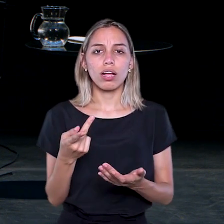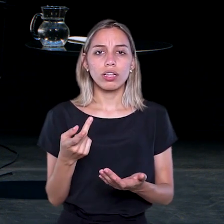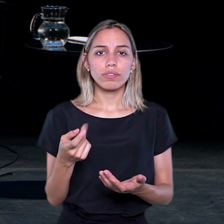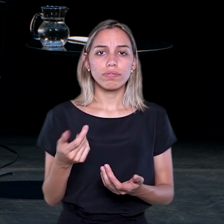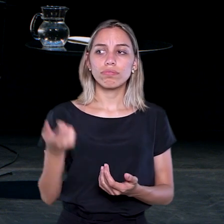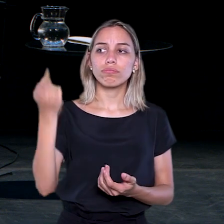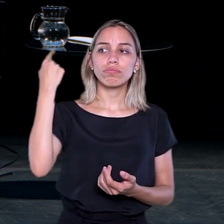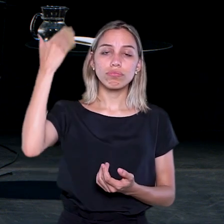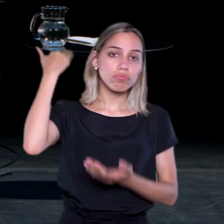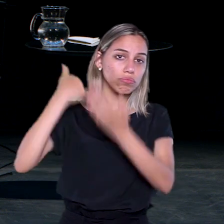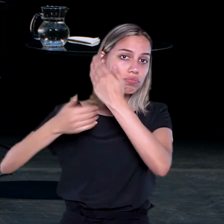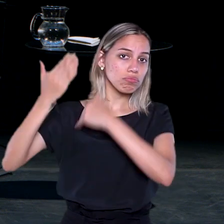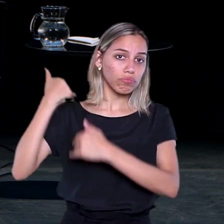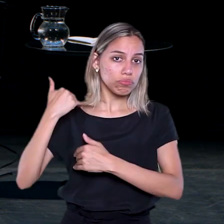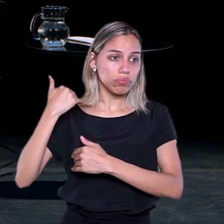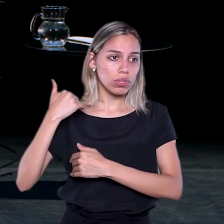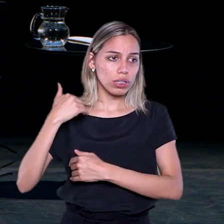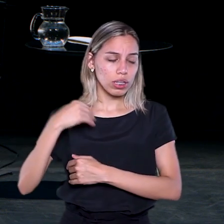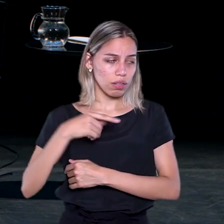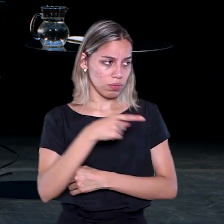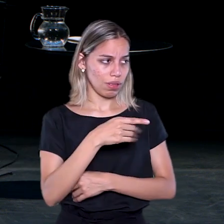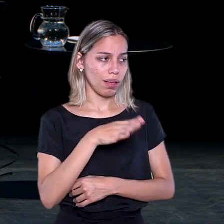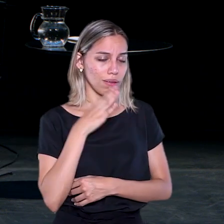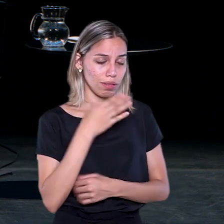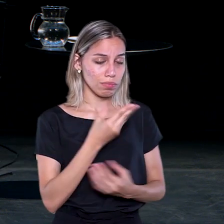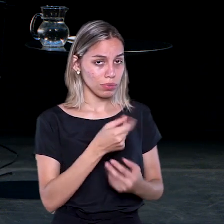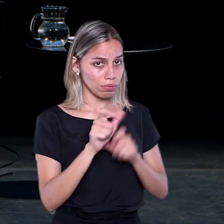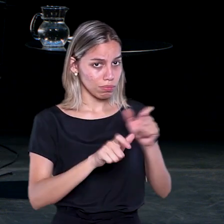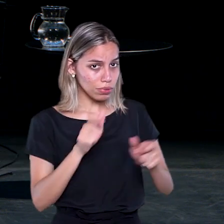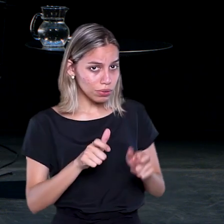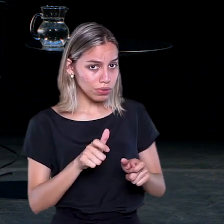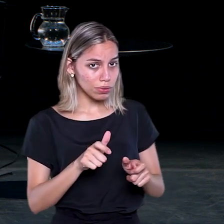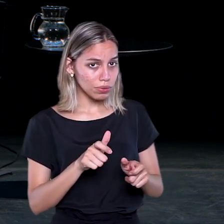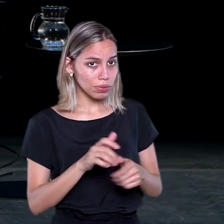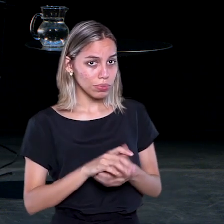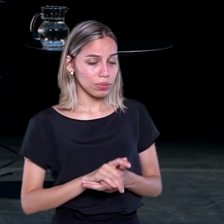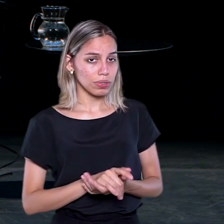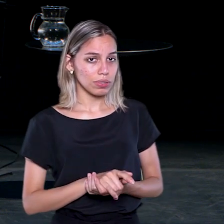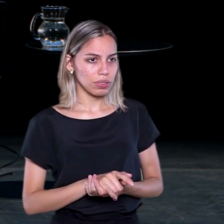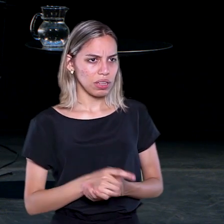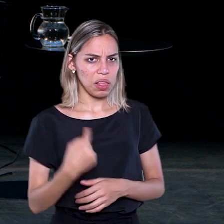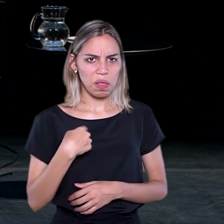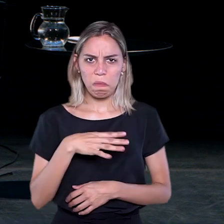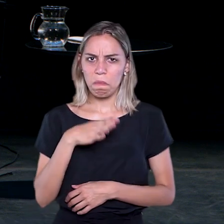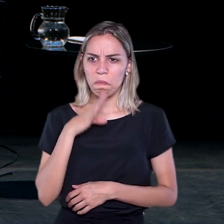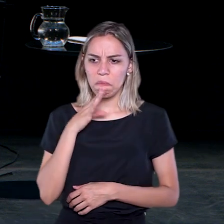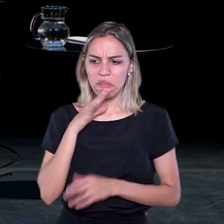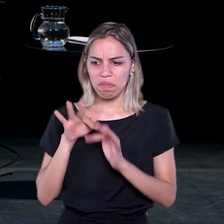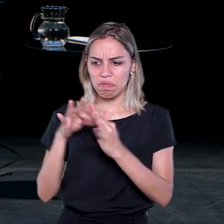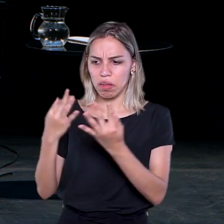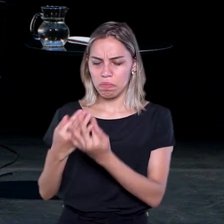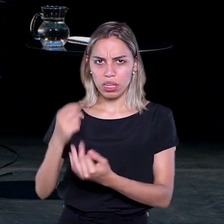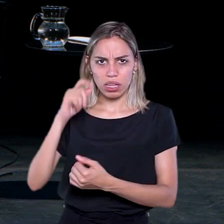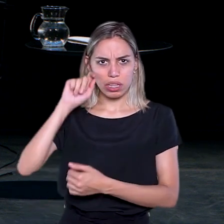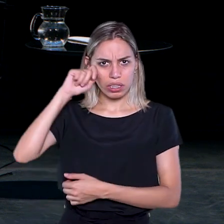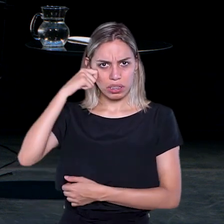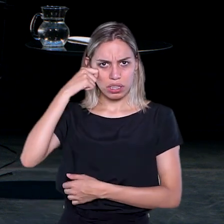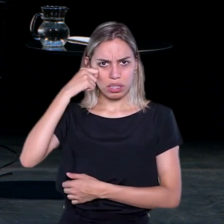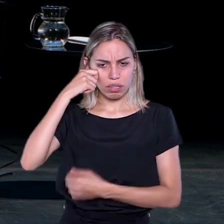anteriores. Eu não conheço, Afonso, você conhece muitas pessoas, a gente conversou lá fora. Eu não conheço famílias negras abastadas